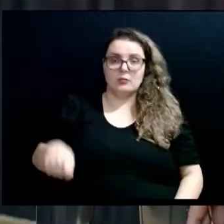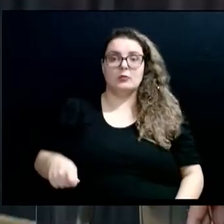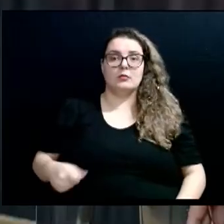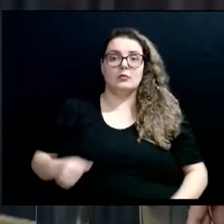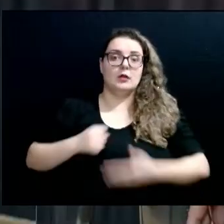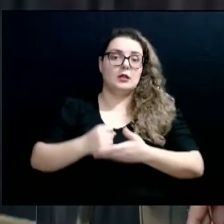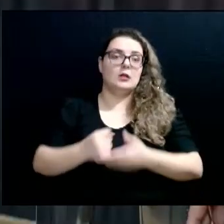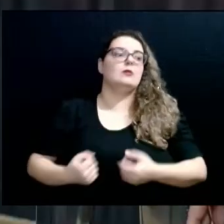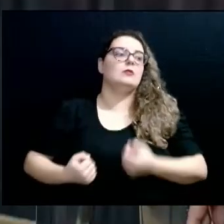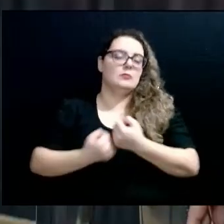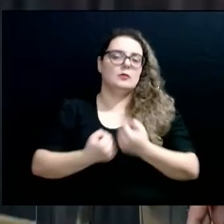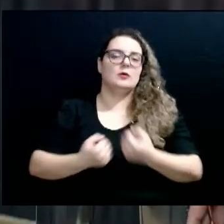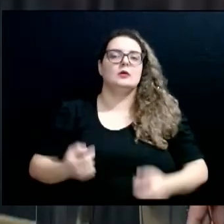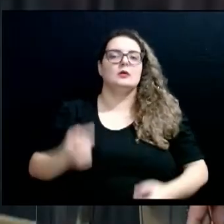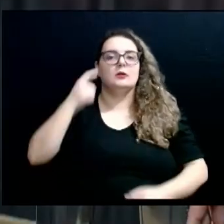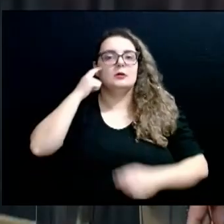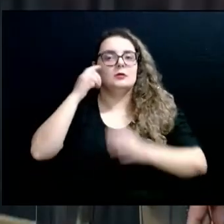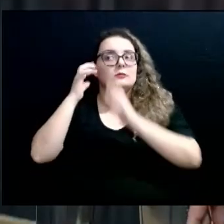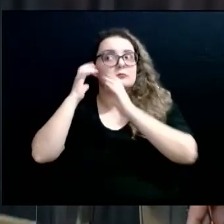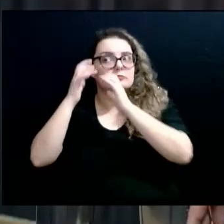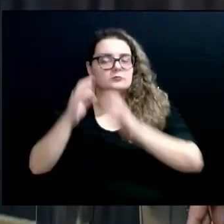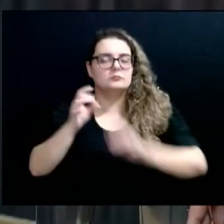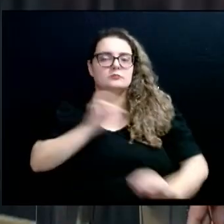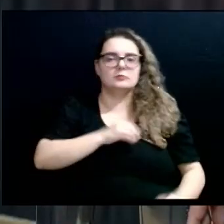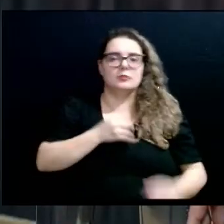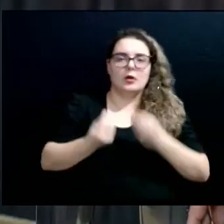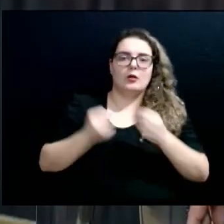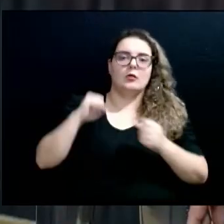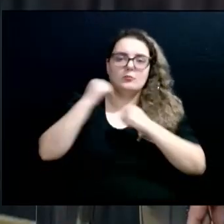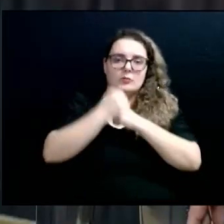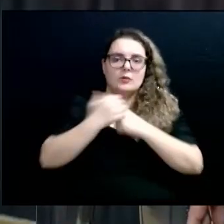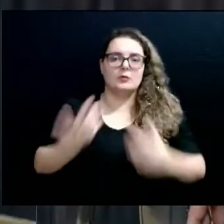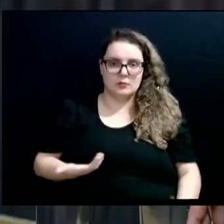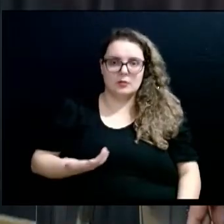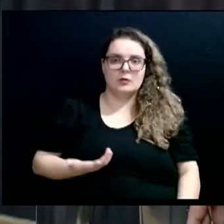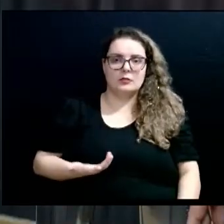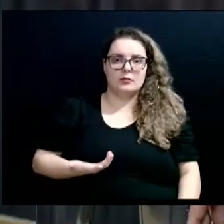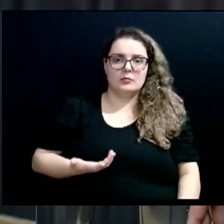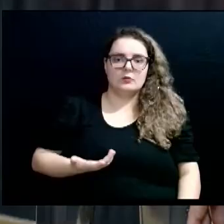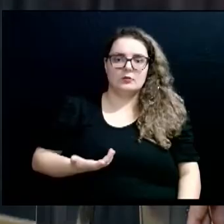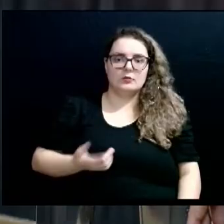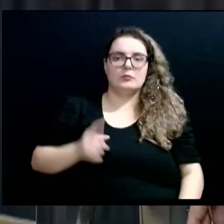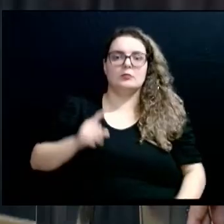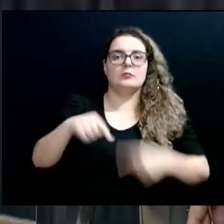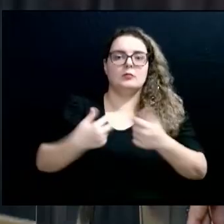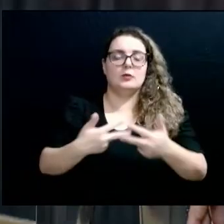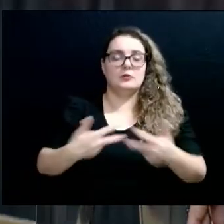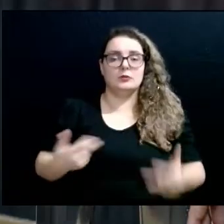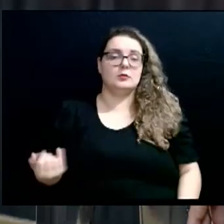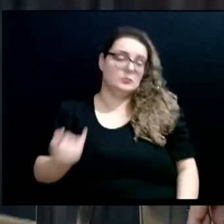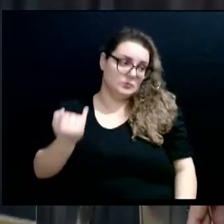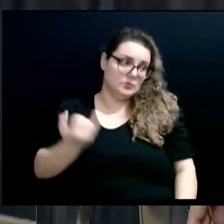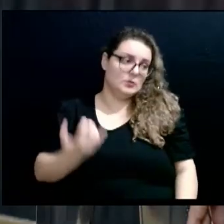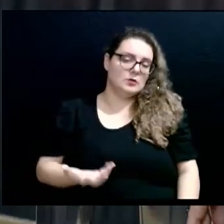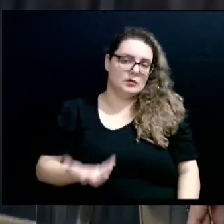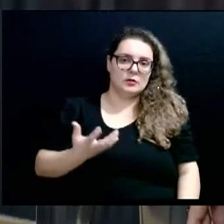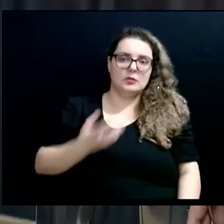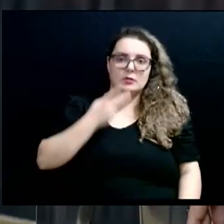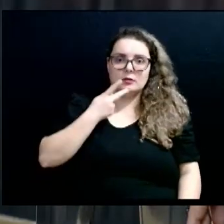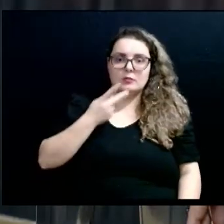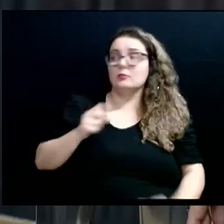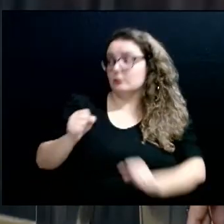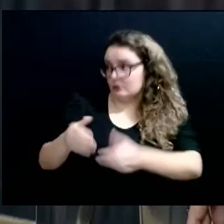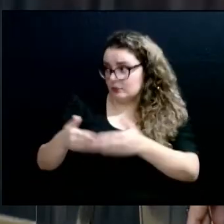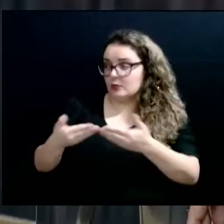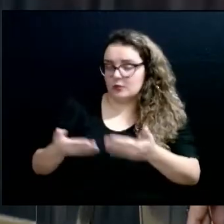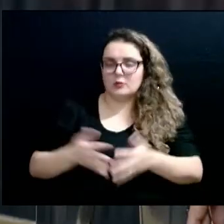essa reflexão de como a gente pode se proteger. E um outro ponto importante que eu gostaria de destacar é que,